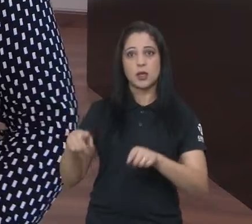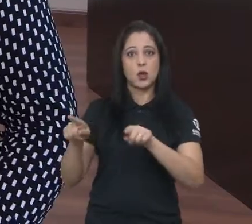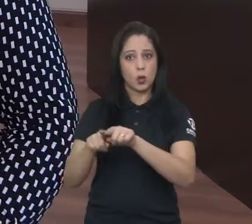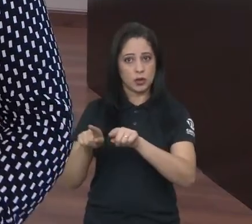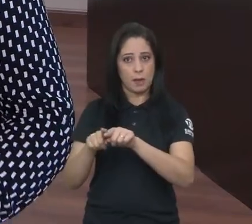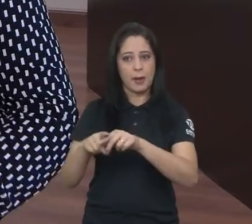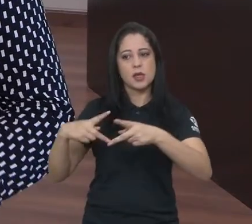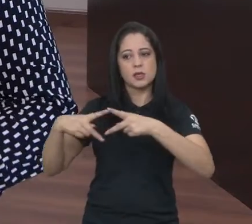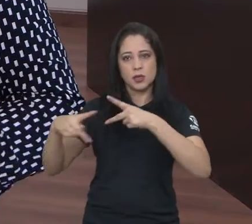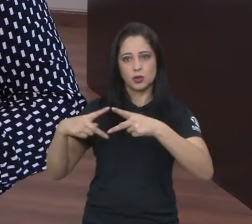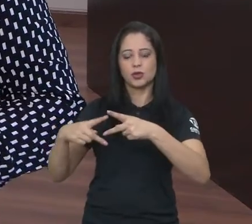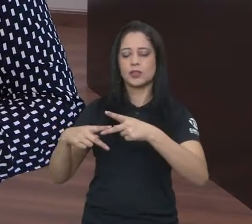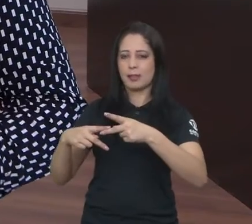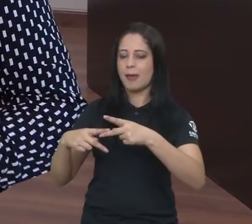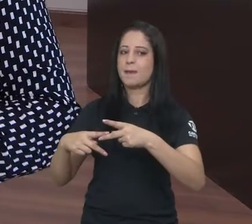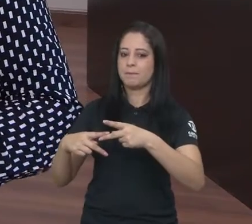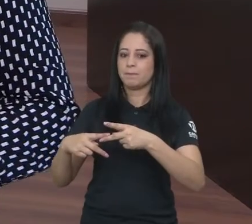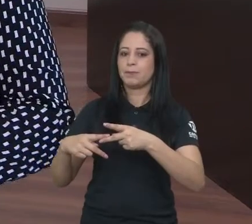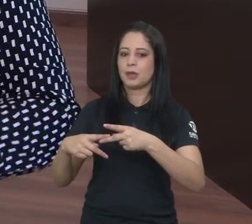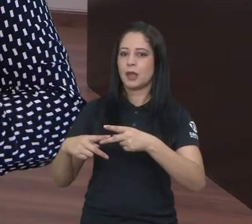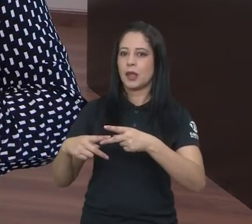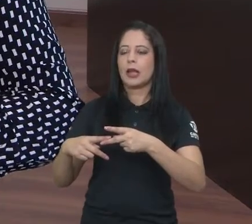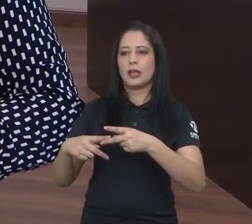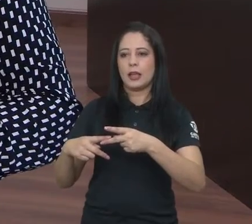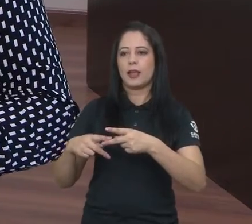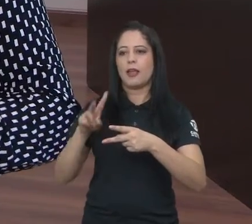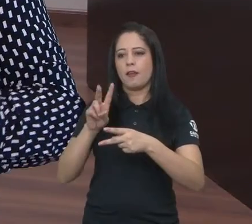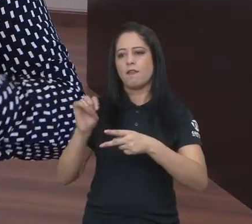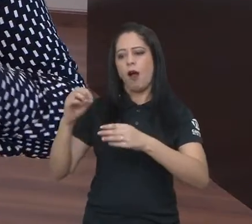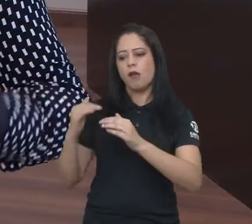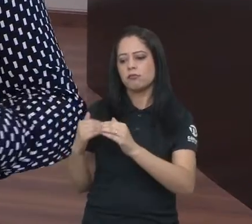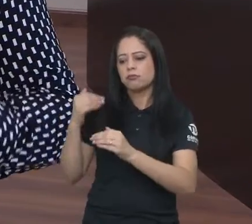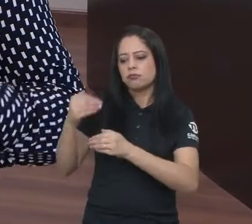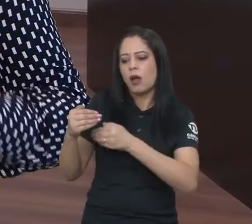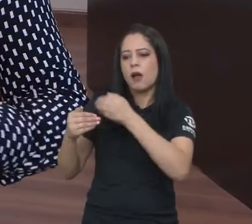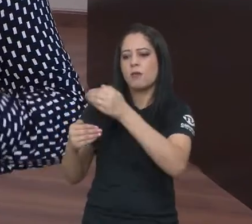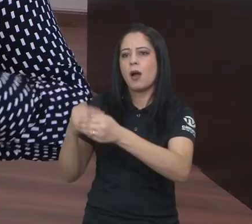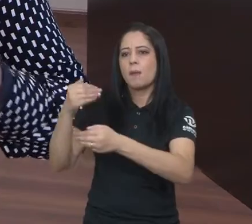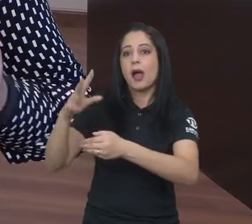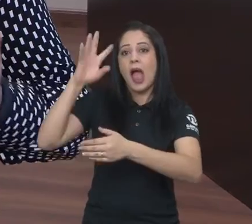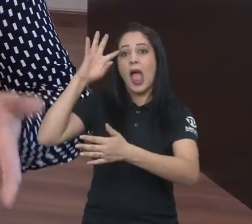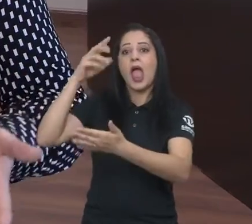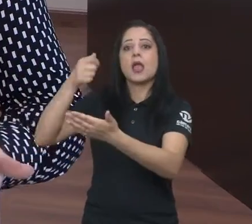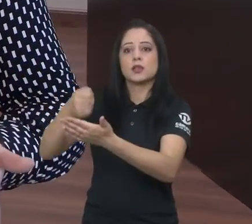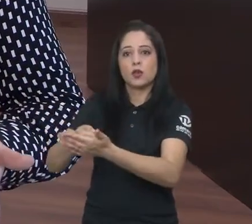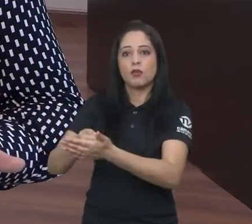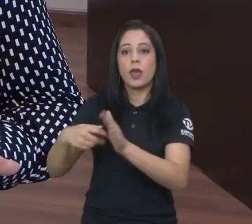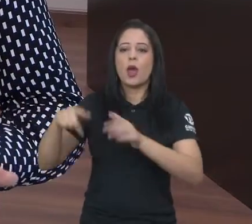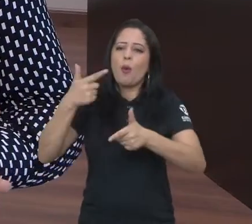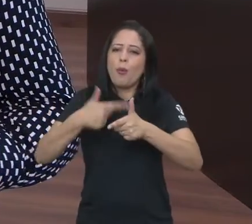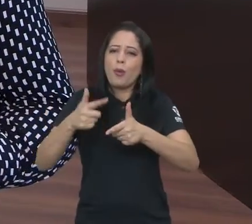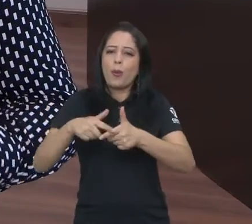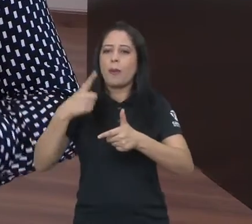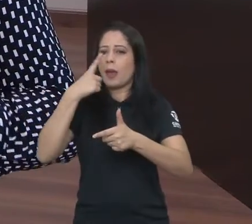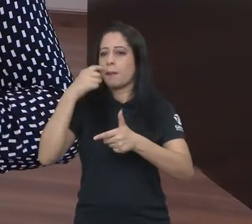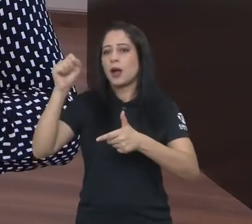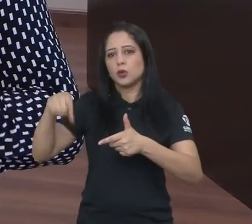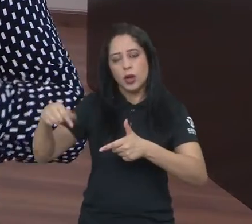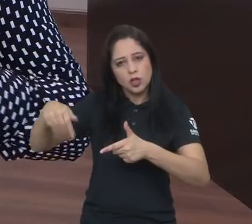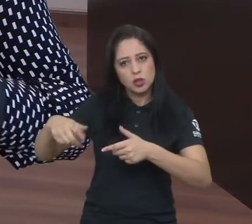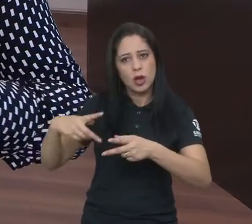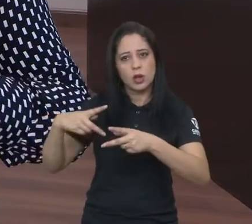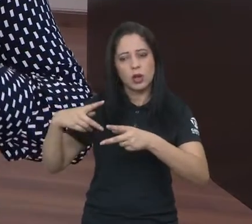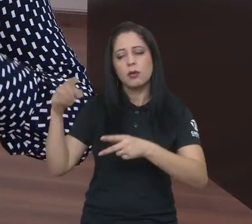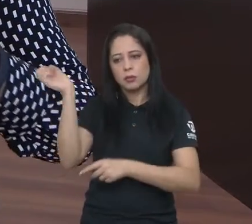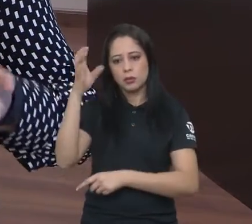São José estão num caminho que é o de resolver o problema dos resíduos no país, né? Então a